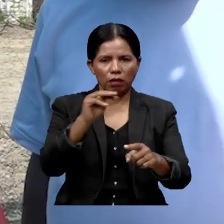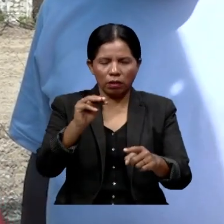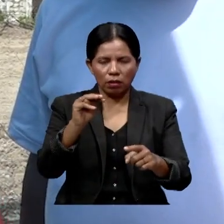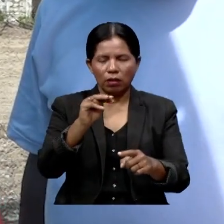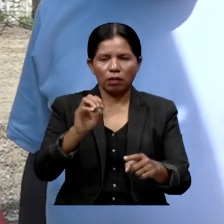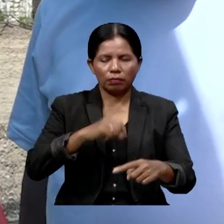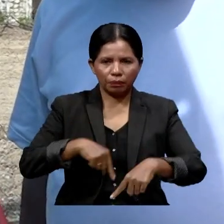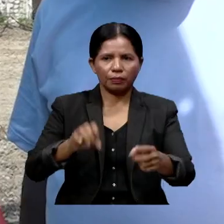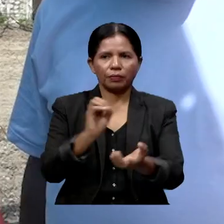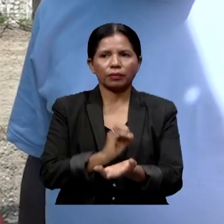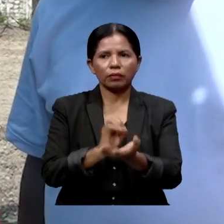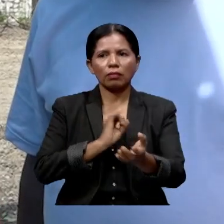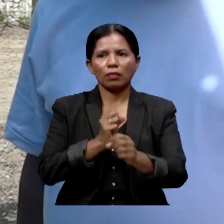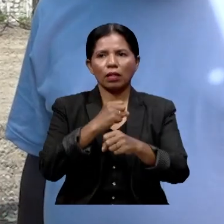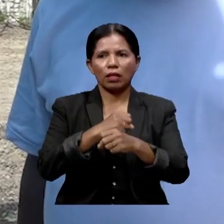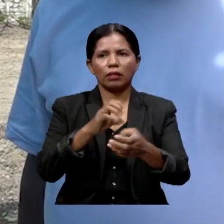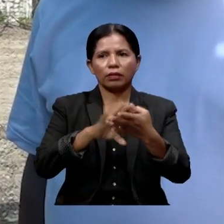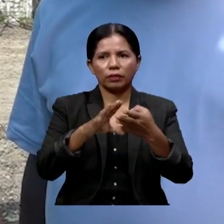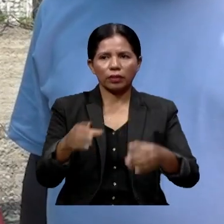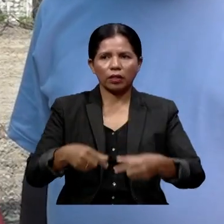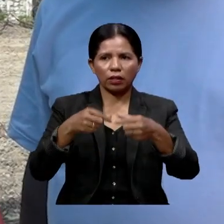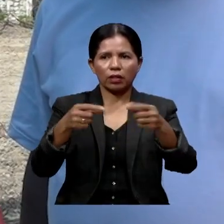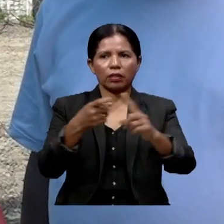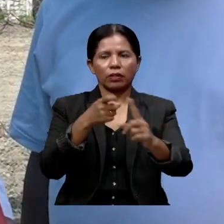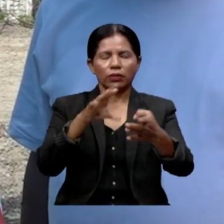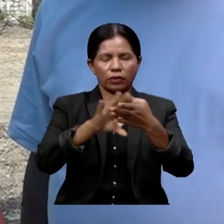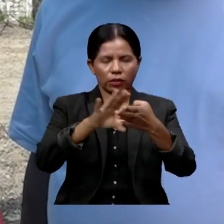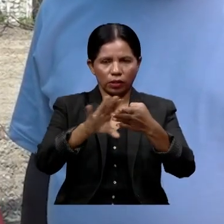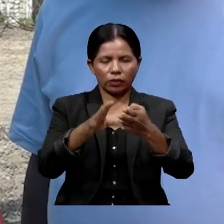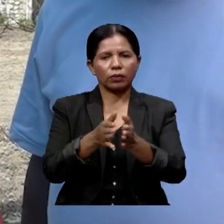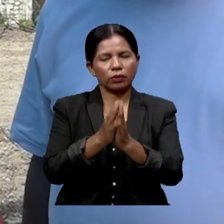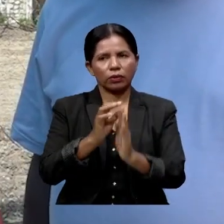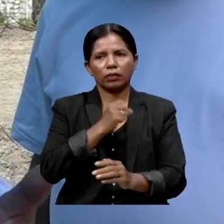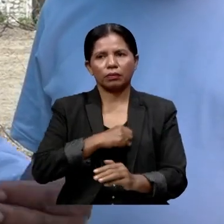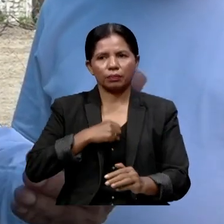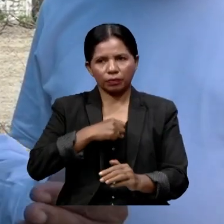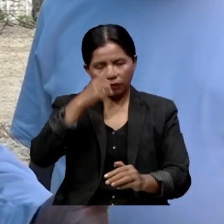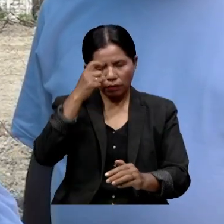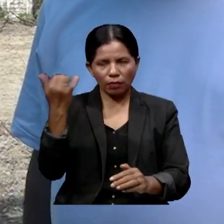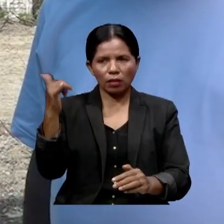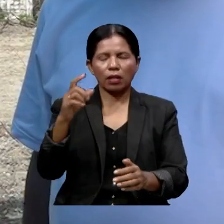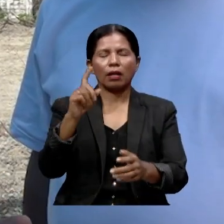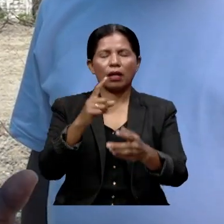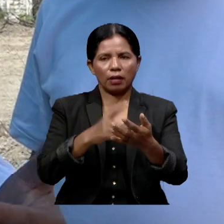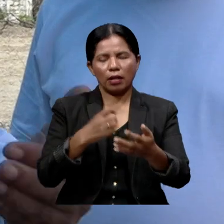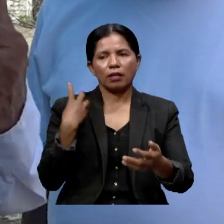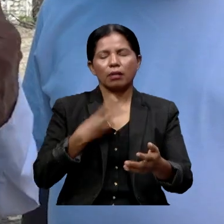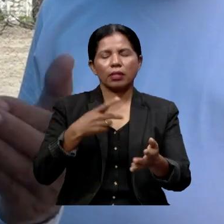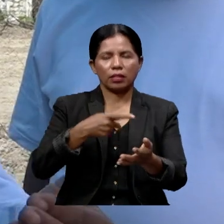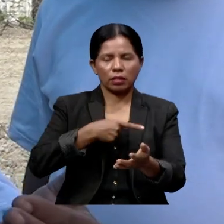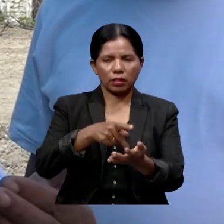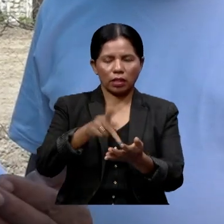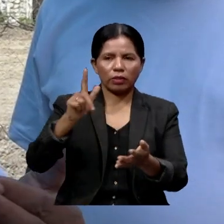a Oe-Cusse, hau se hala pedido de desculpas de formal, usi carta. Uso desculpa também seria mas selo tarde. Portanto,